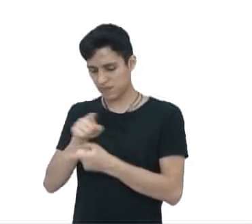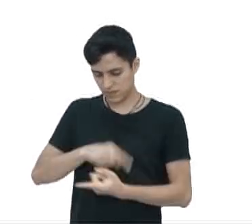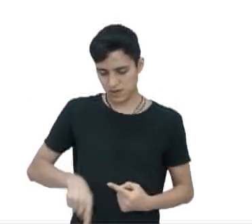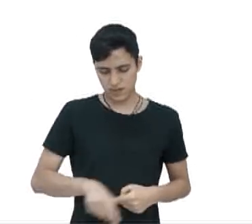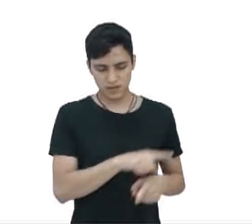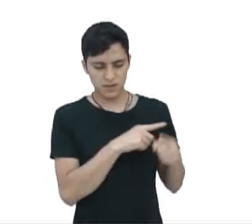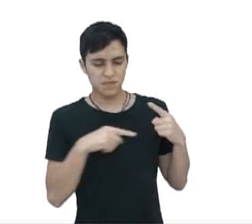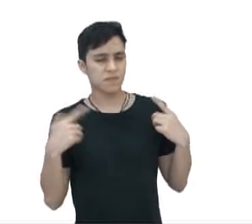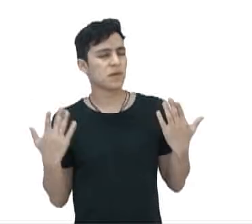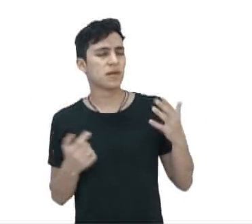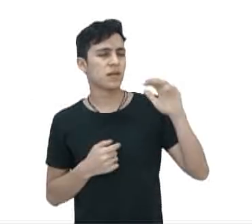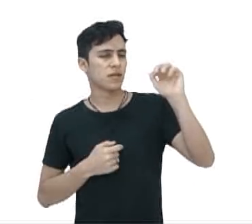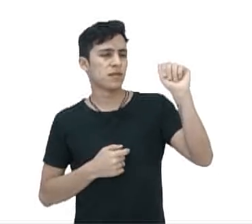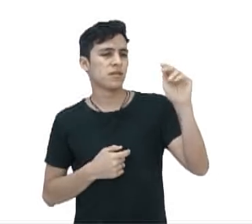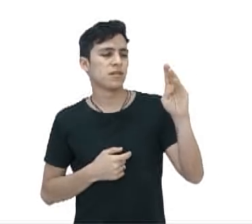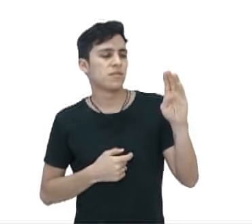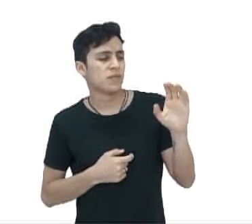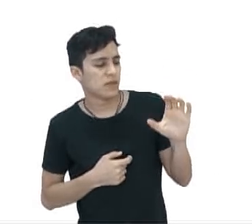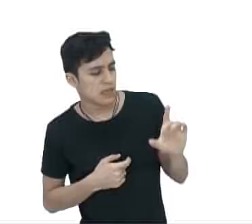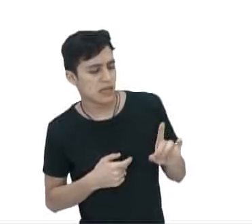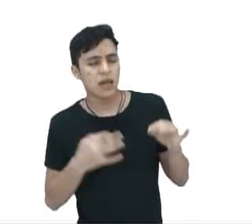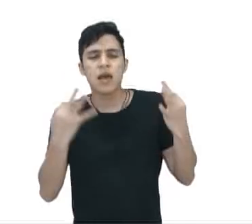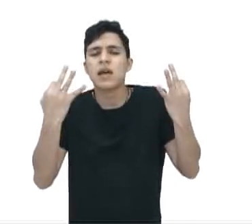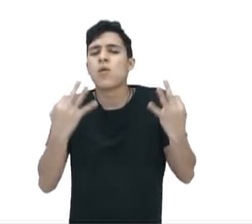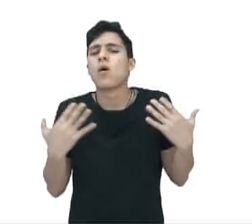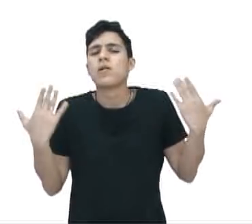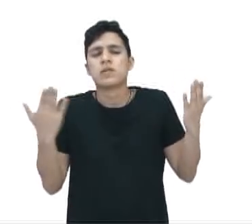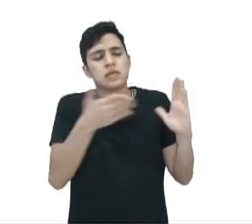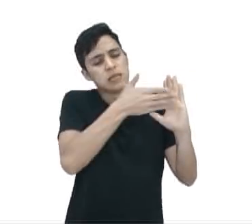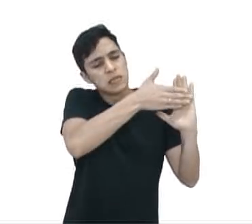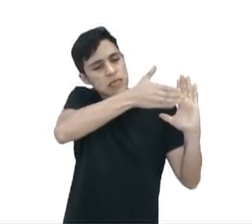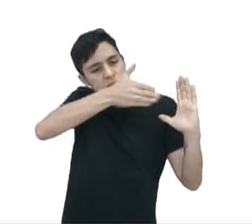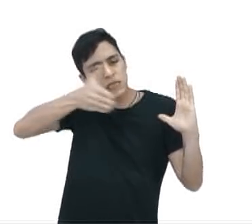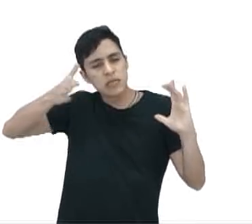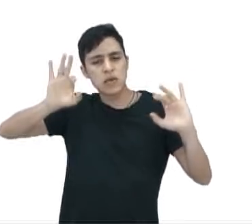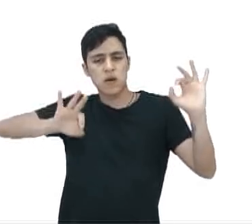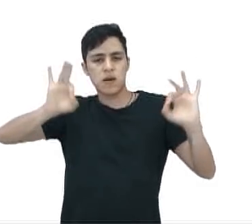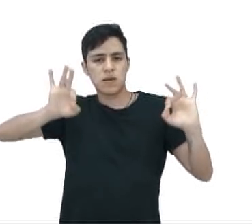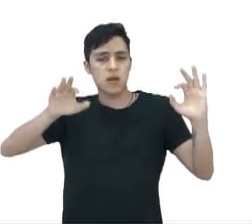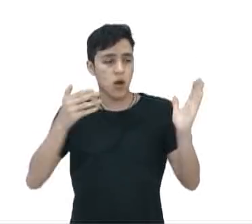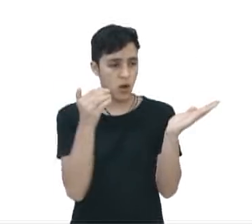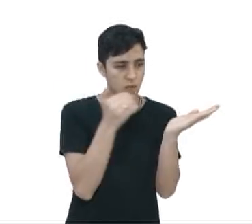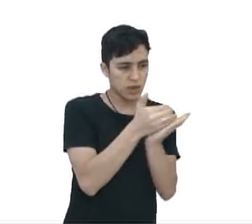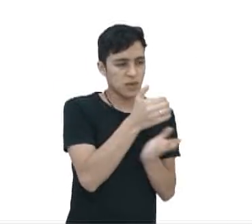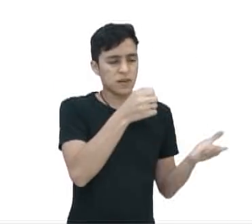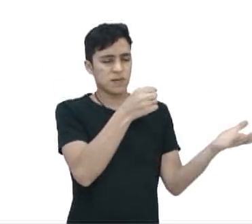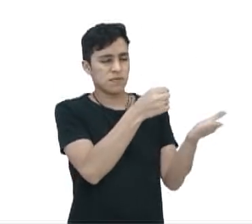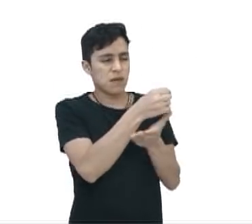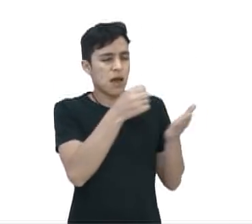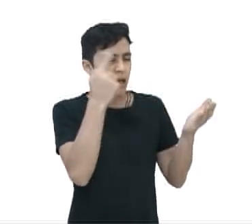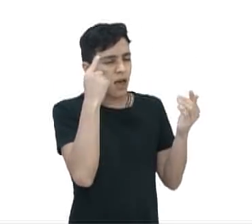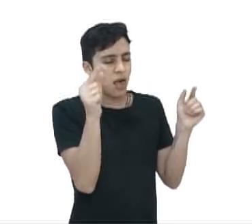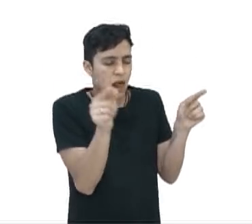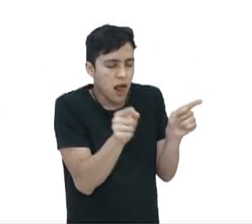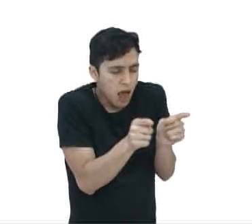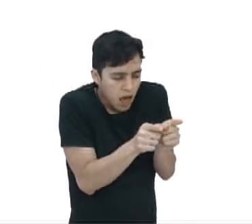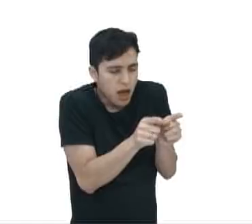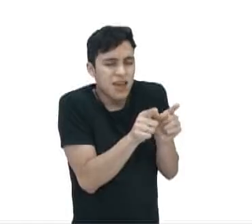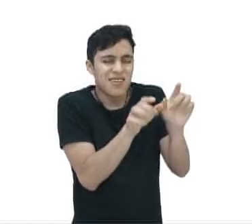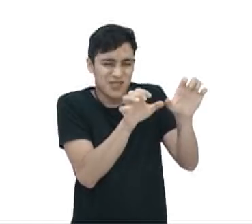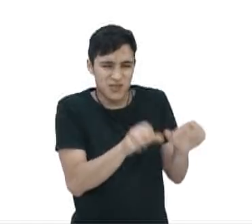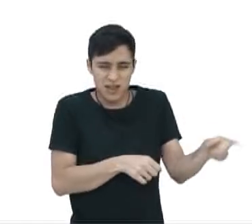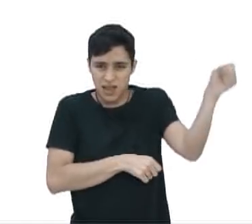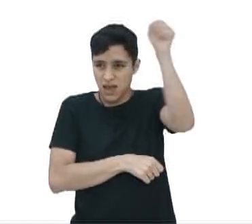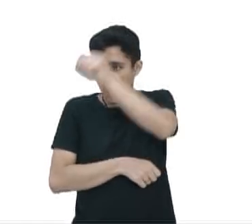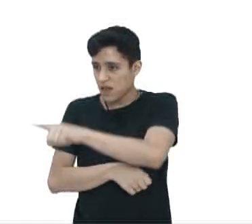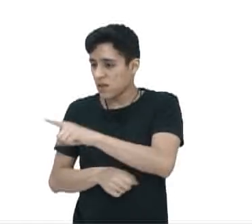organismos. Então, qual é a ordem correta, né, dos níveis de organização, partindo lá da menor estrutura até chegar